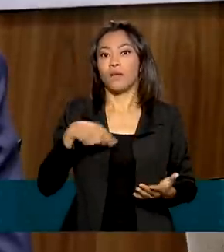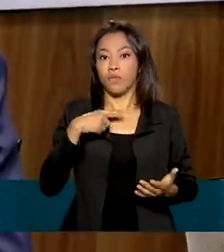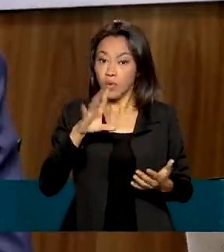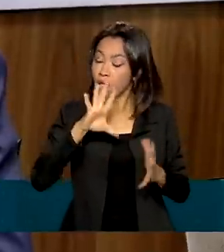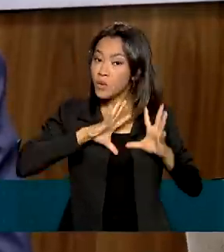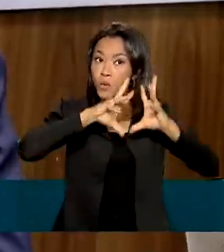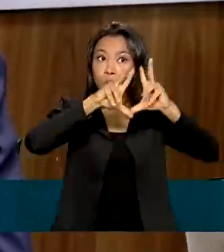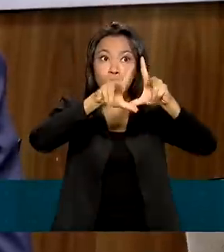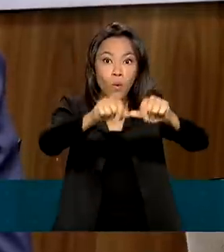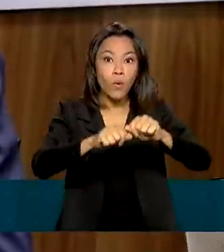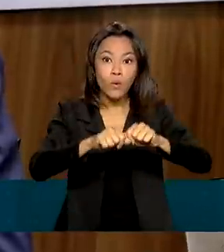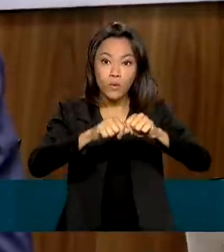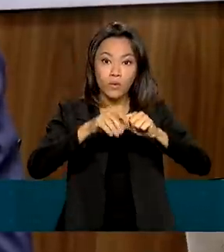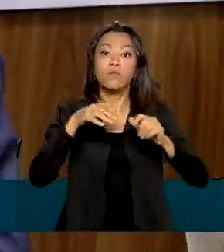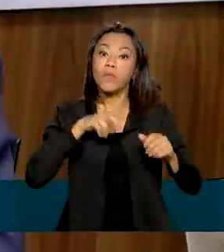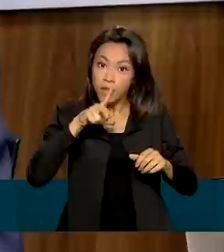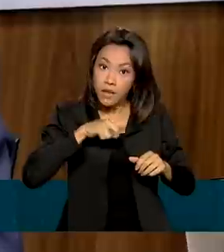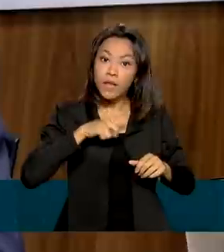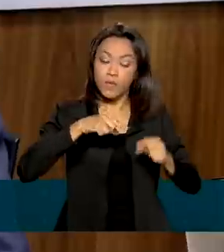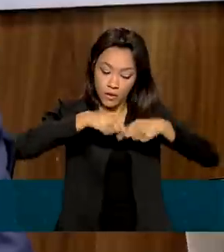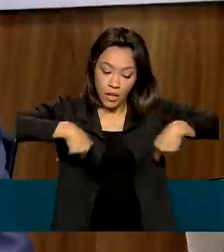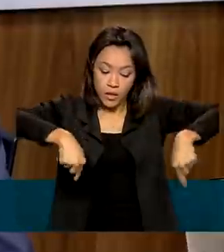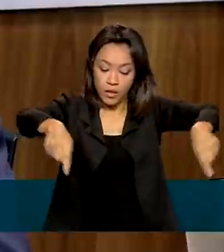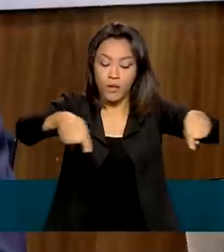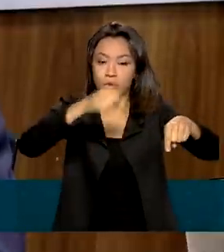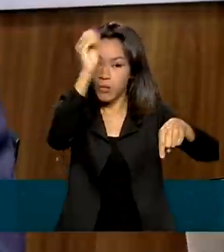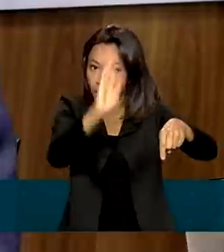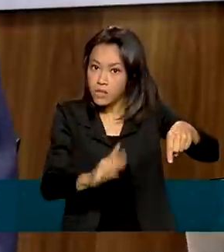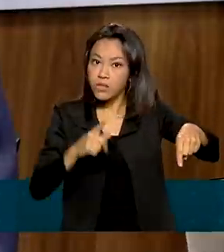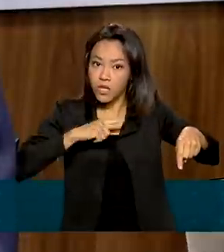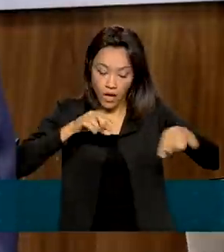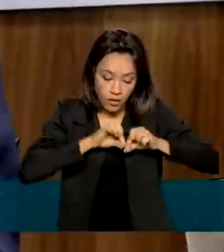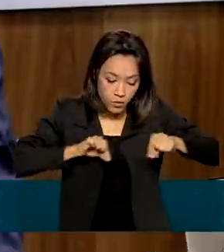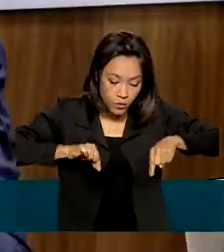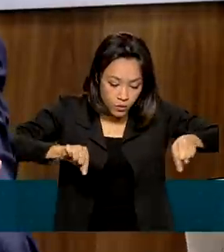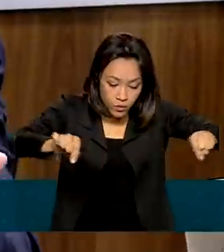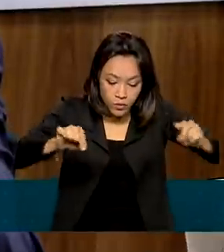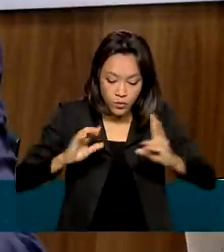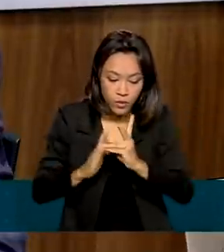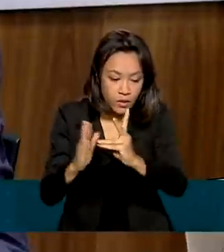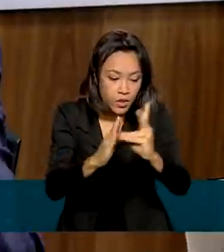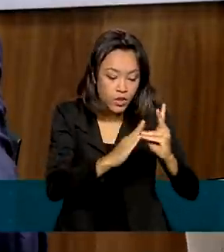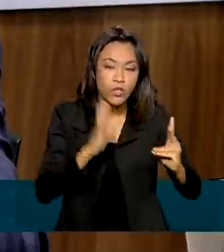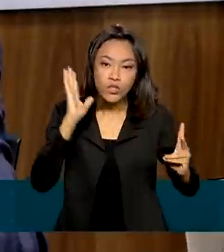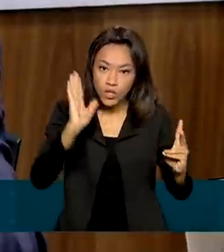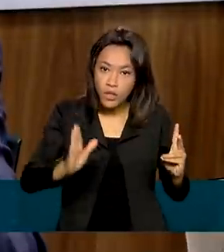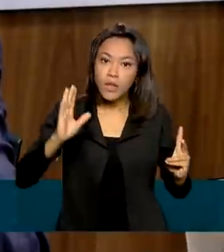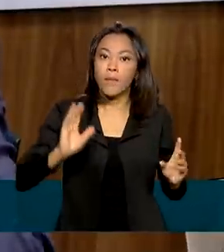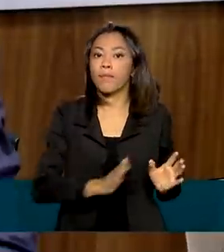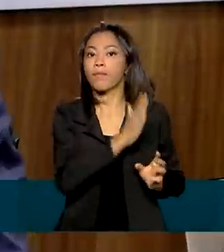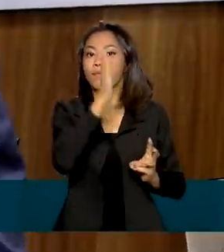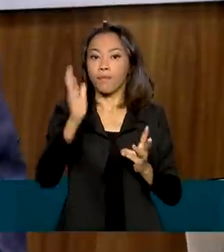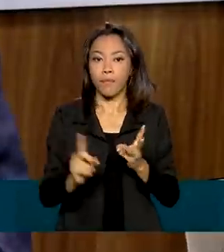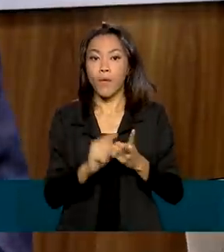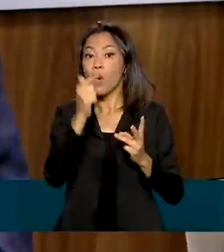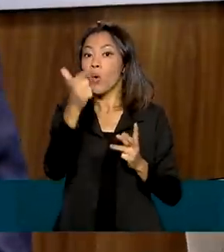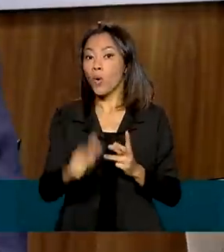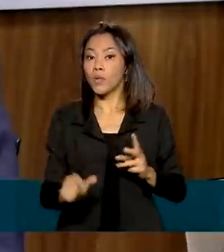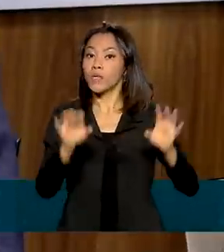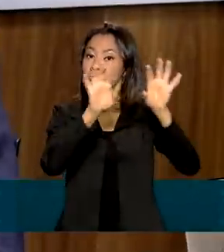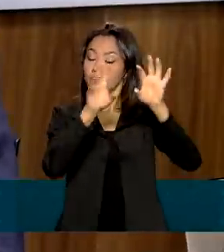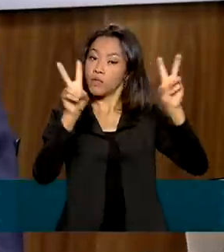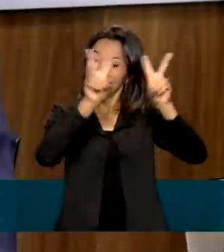brasileiro é marcado como Terra indígena para eles então nós acertamos isso também também no coraçãozinho estrutura que eu te falei da